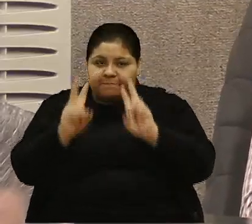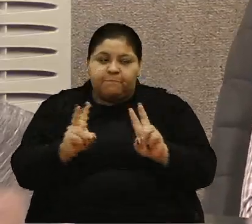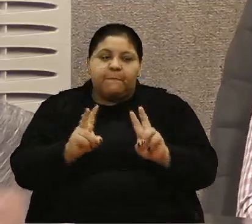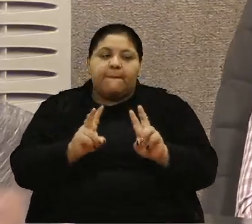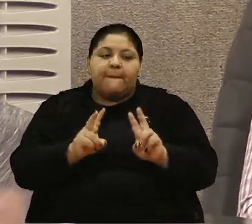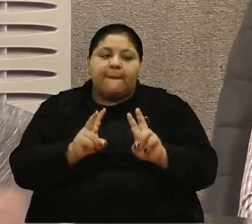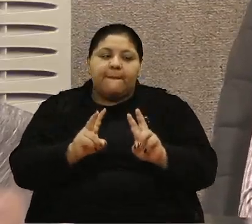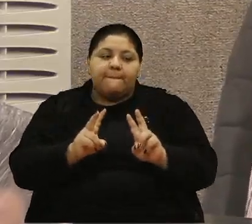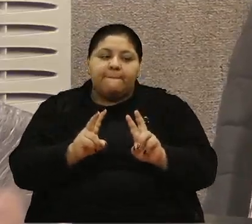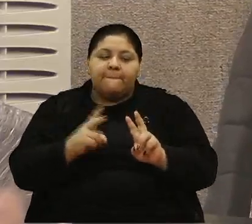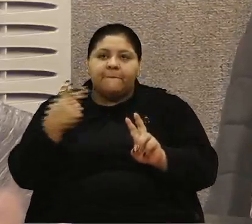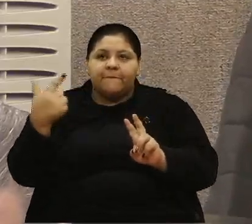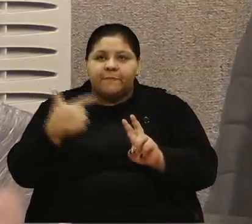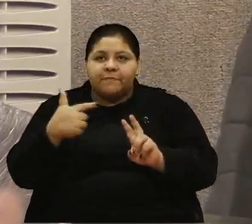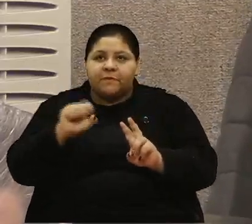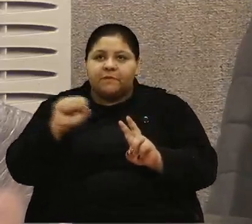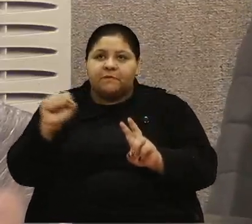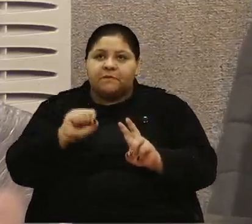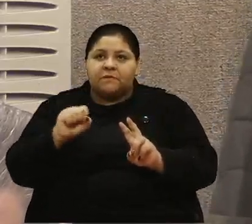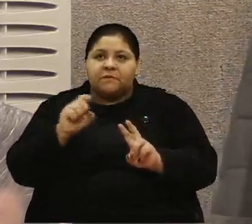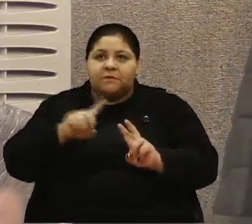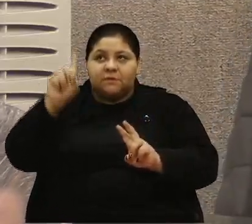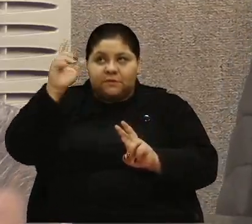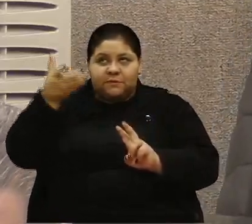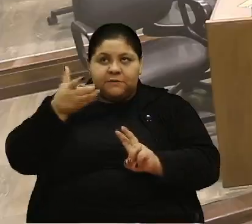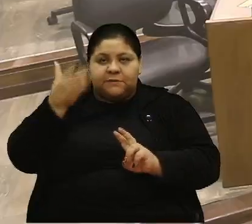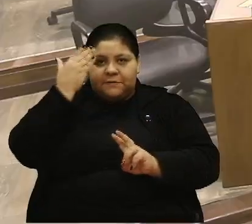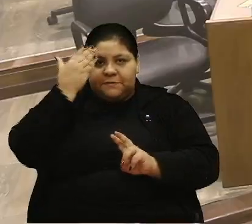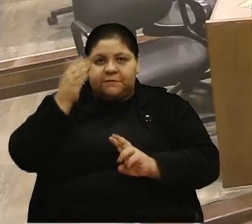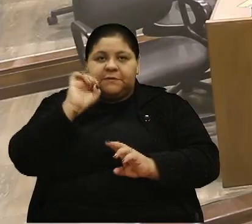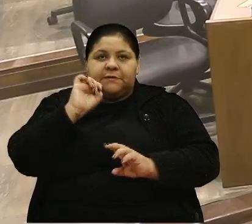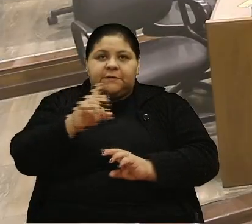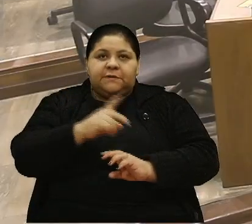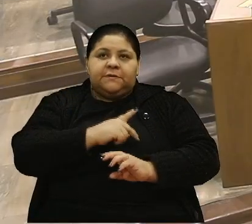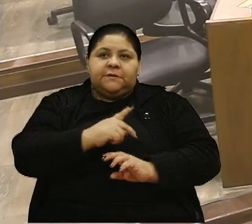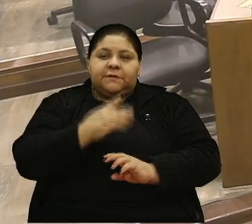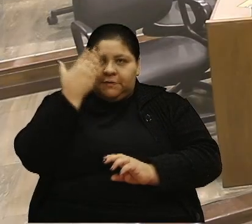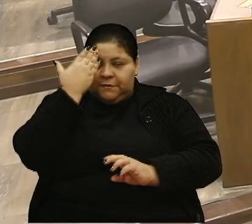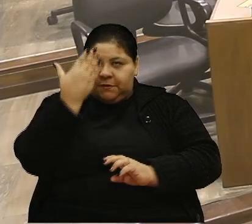segundo semestre vai encerrar aí, se Deus quiser. Obrigado. Perfeito. Era isso. Obrigado, presidente.